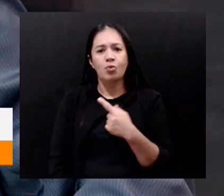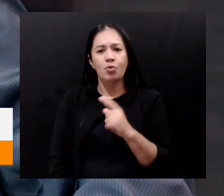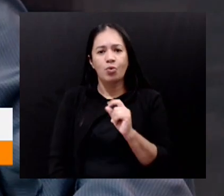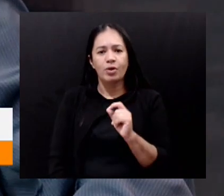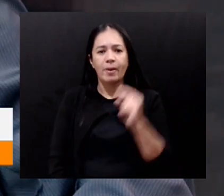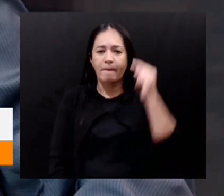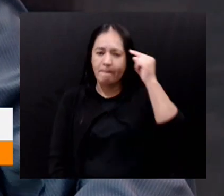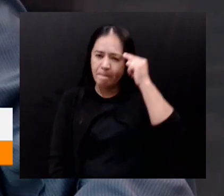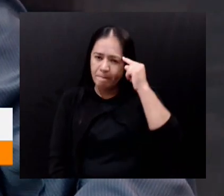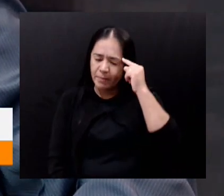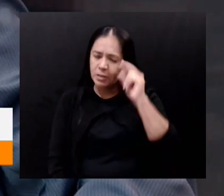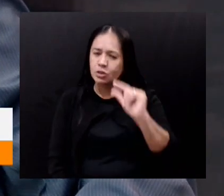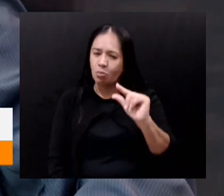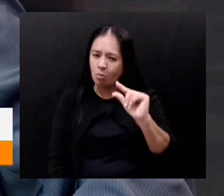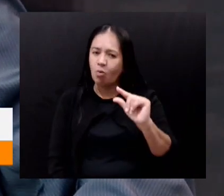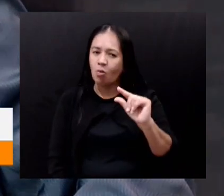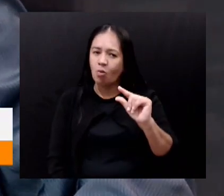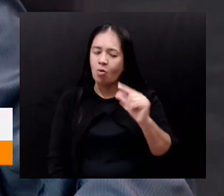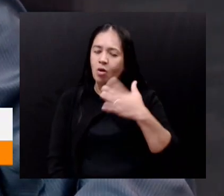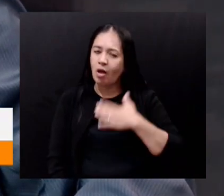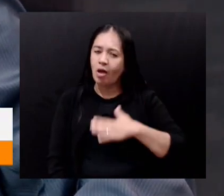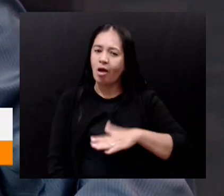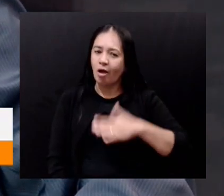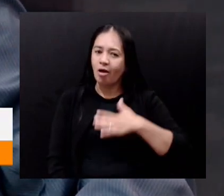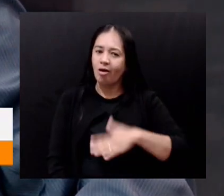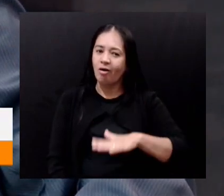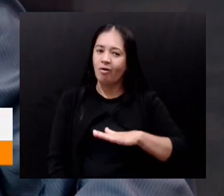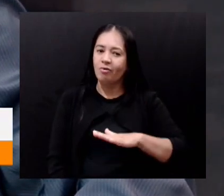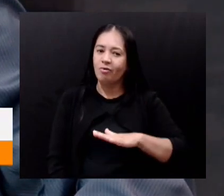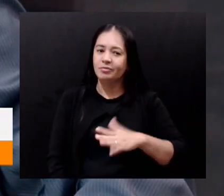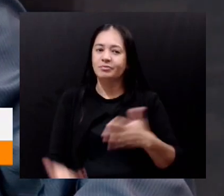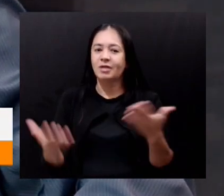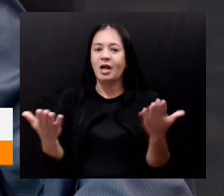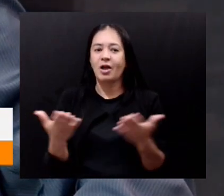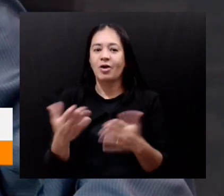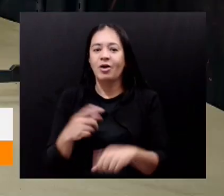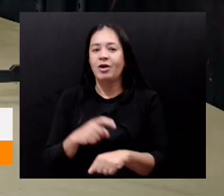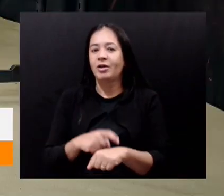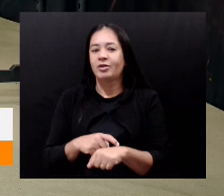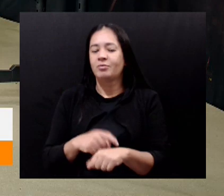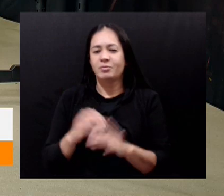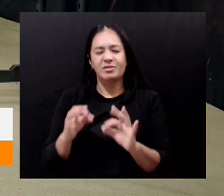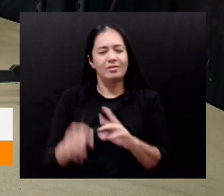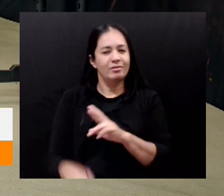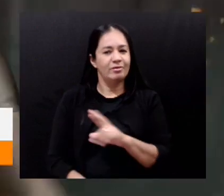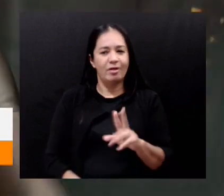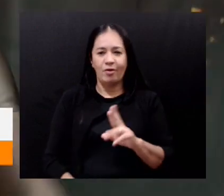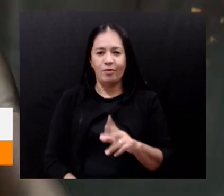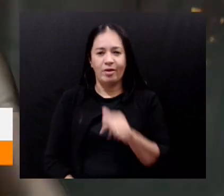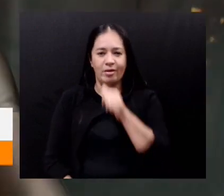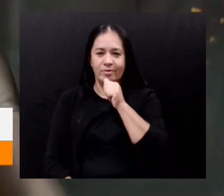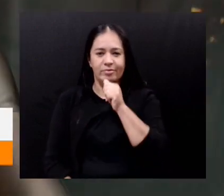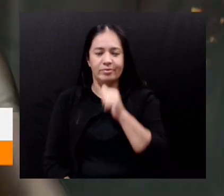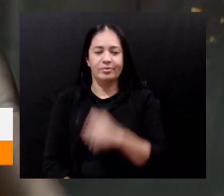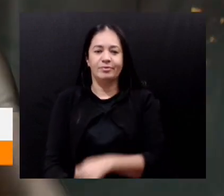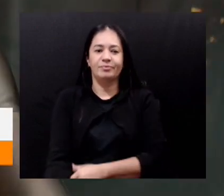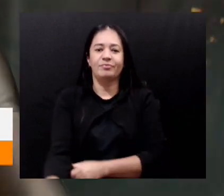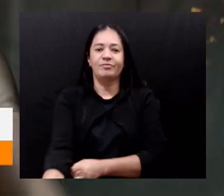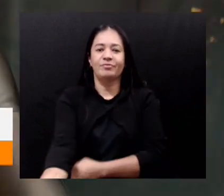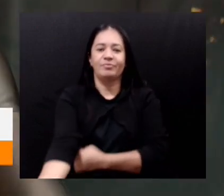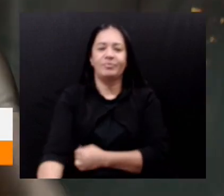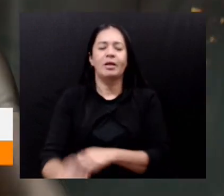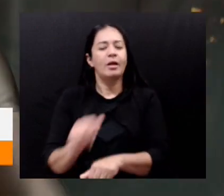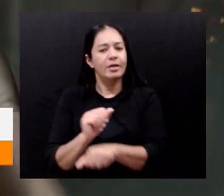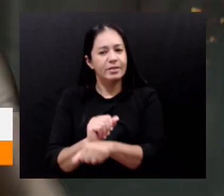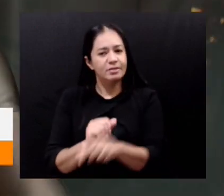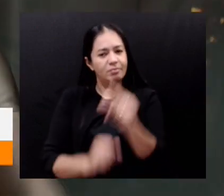ficar tranquilo, Exato. aguardar momentos mais serenos, né? Exatamente, né, aguarda um pouquinho, para um pouquinho, pensa um pouquinho.